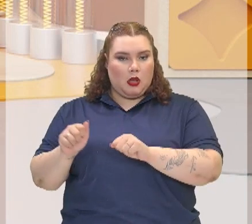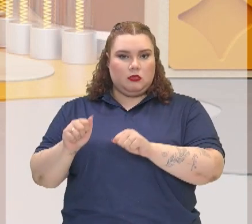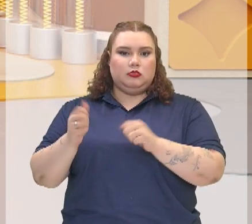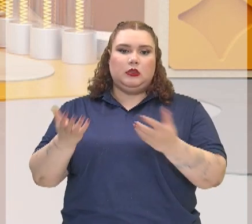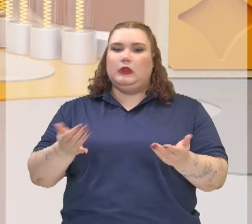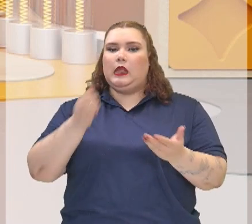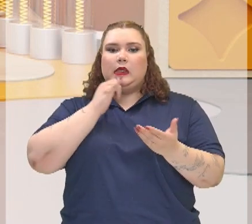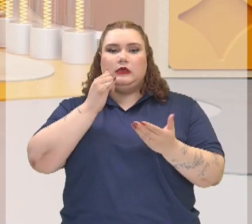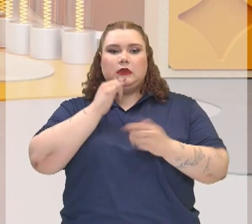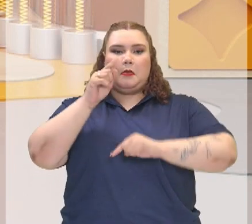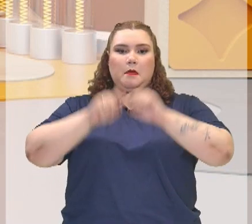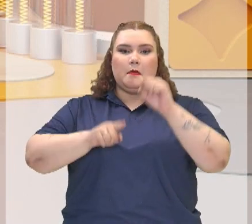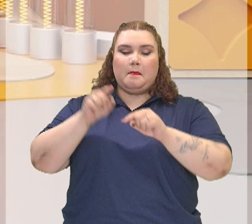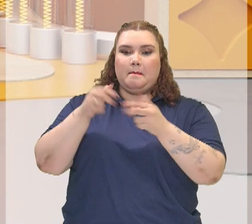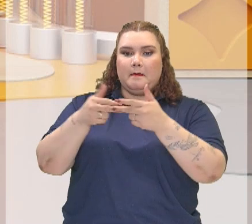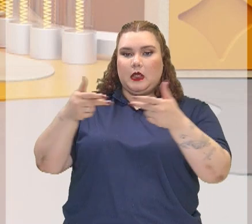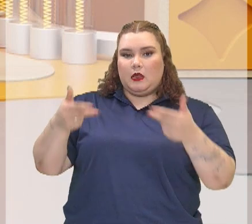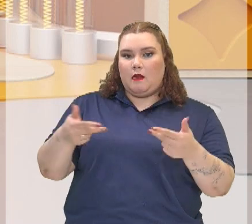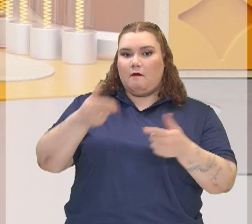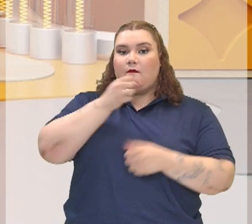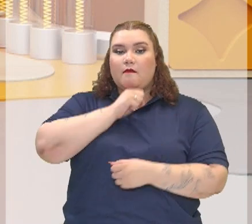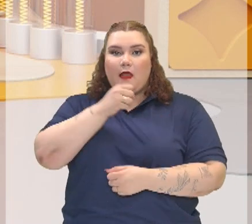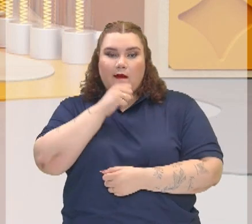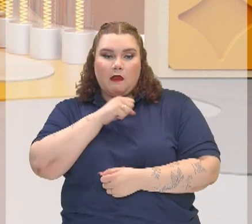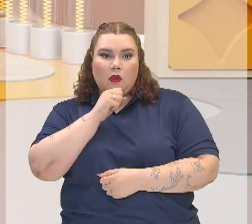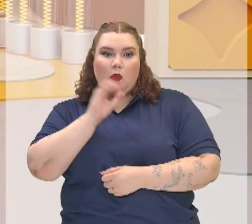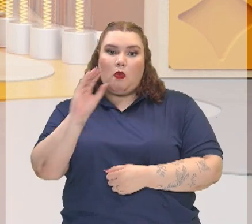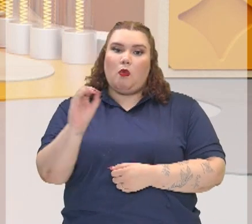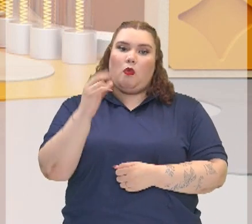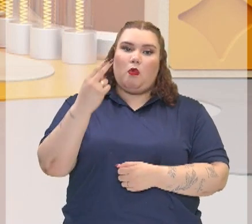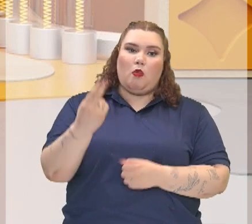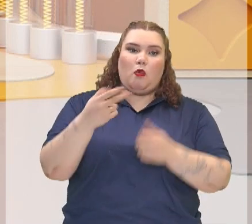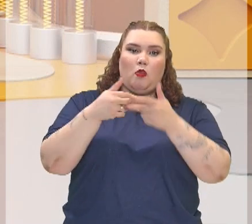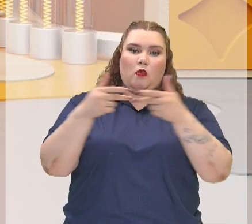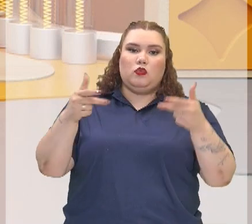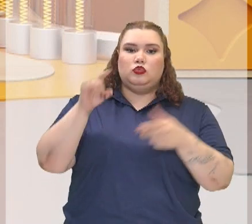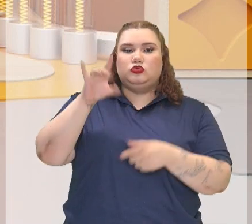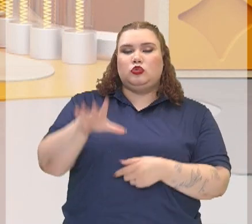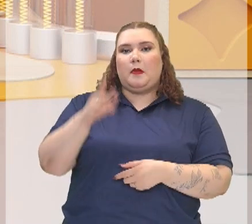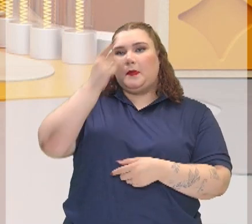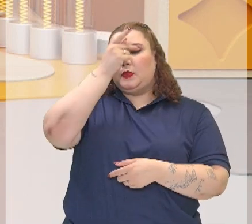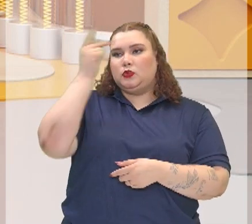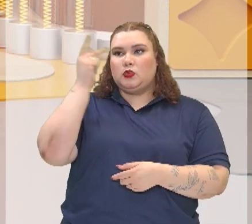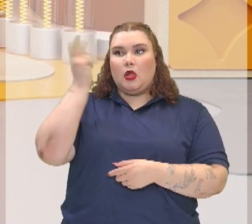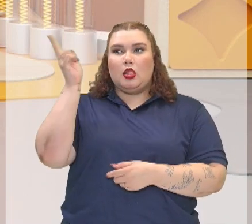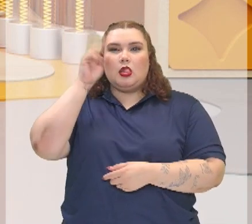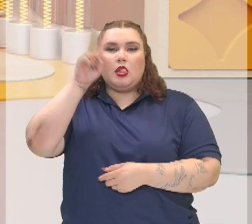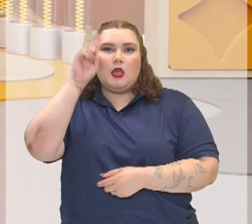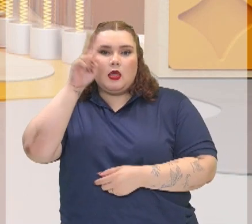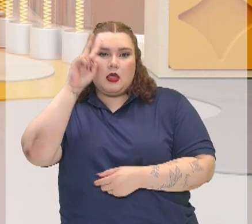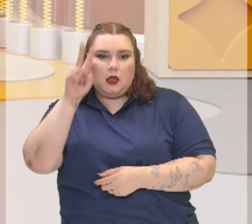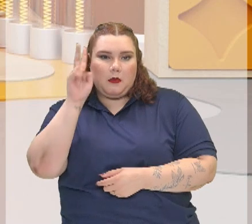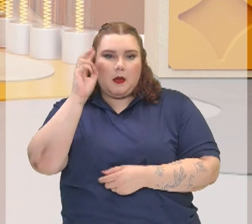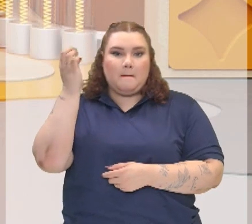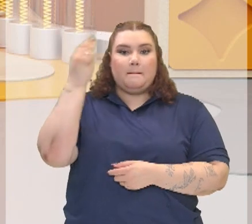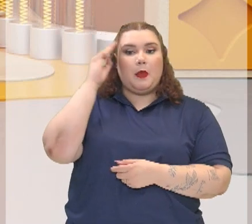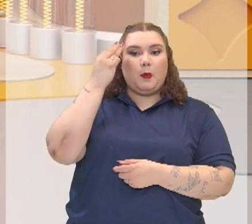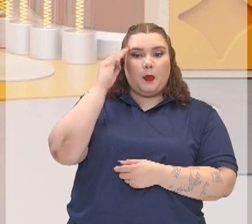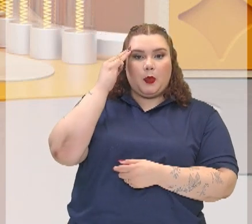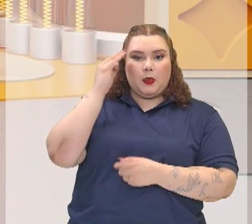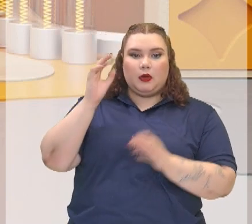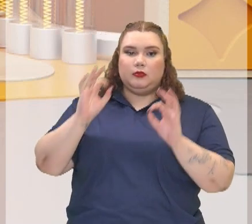como objetos, ou coisas que estão na cabeça das pessoas, como as lembranças, as